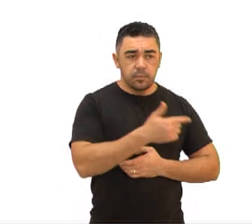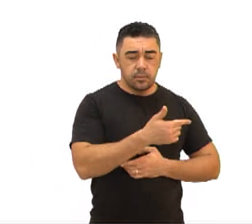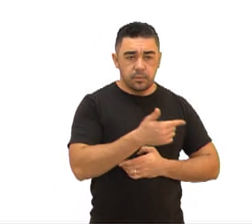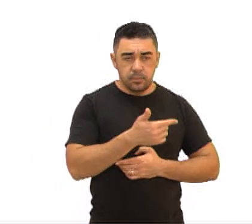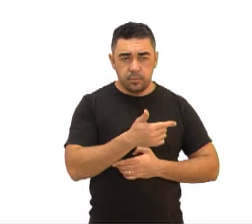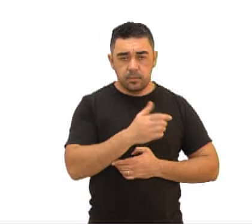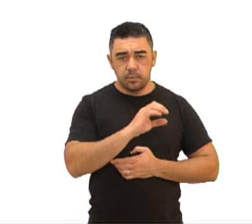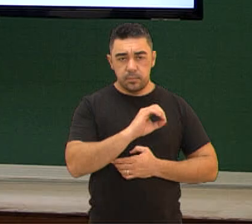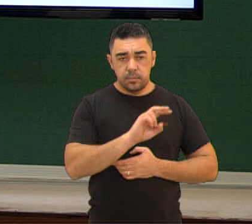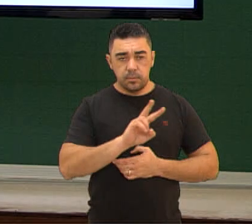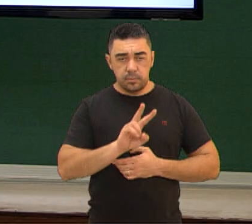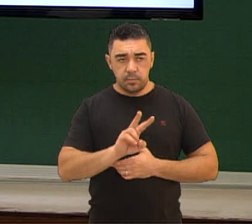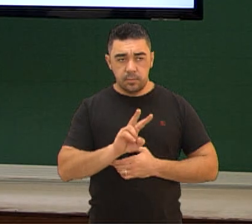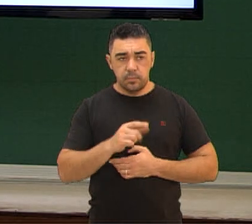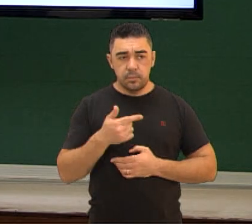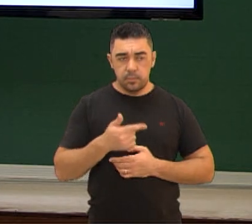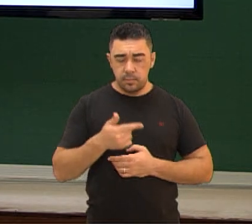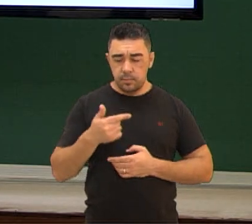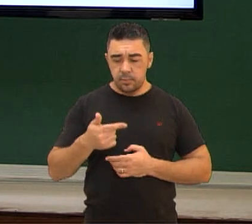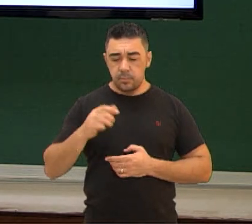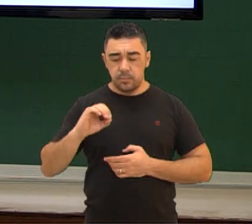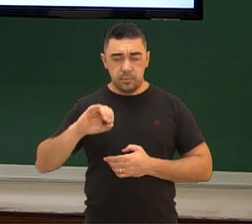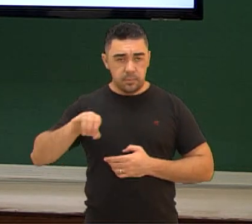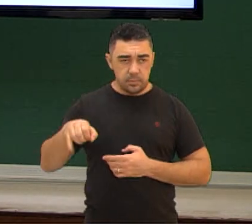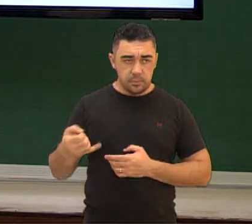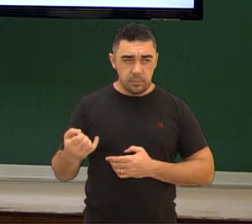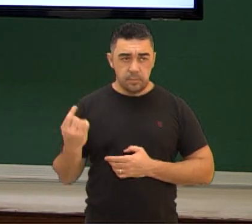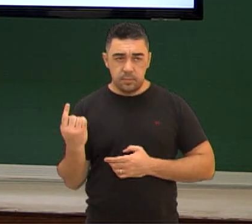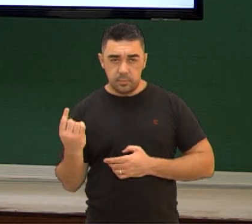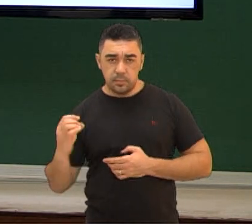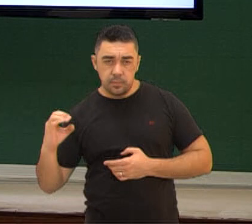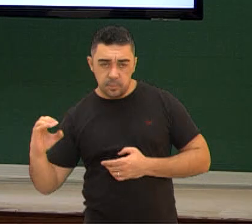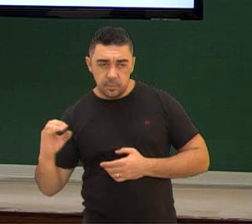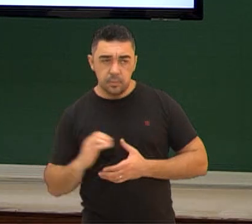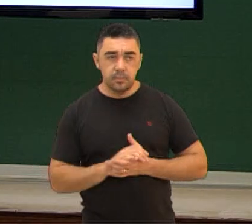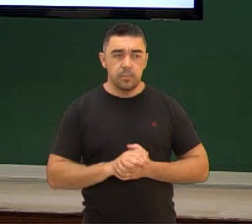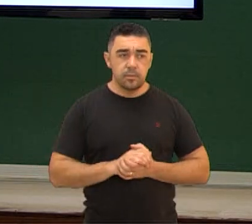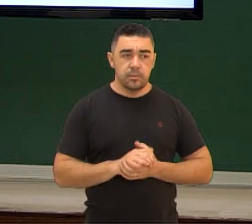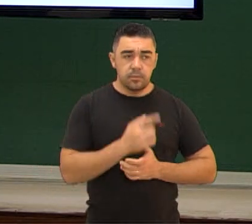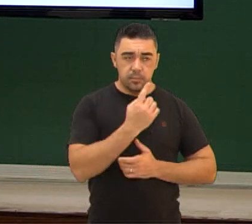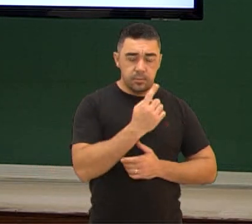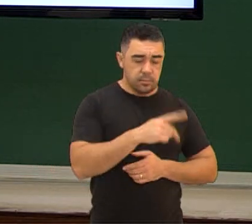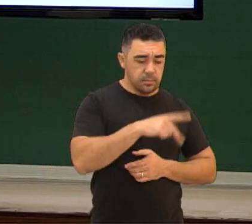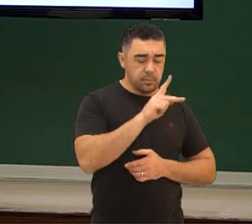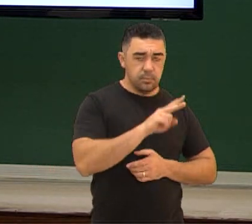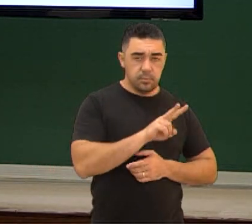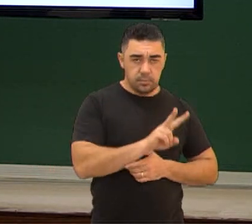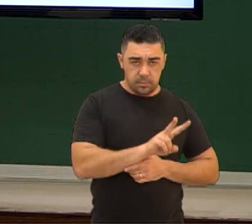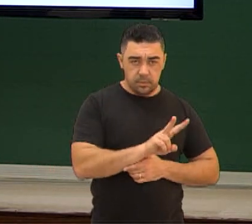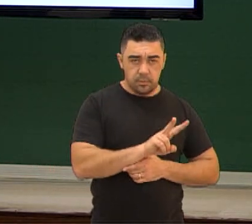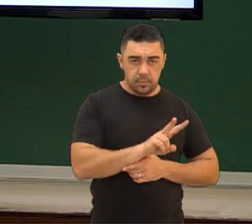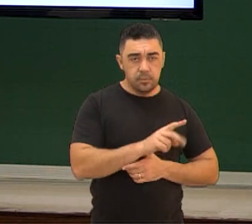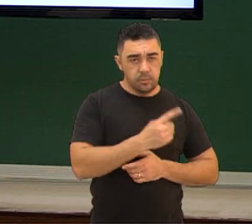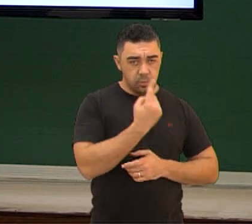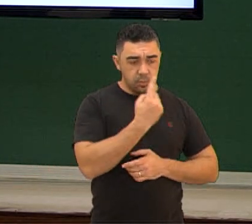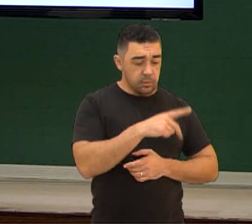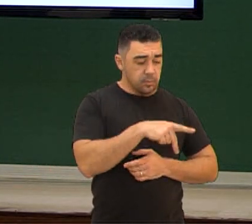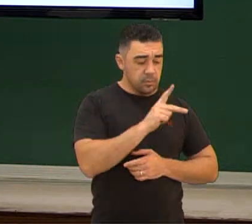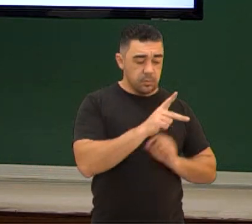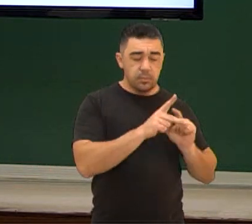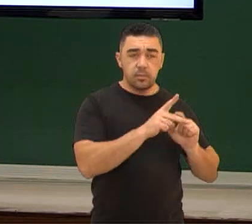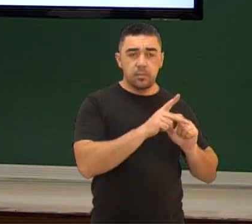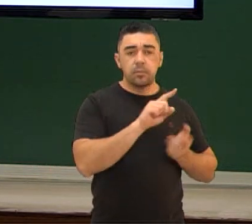220 volts vai fornecer 220 joules para cada pacote de 1 coulomb. Né? E 1 kV, quilo é 1000,